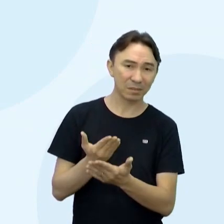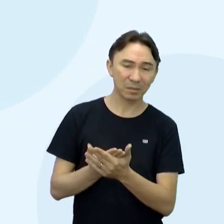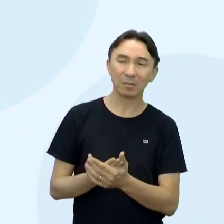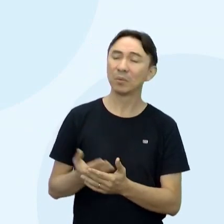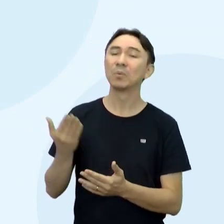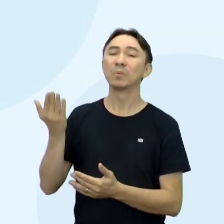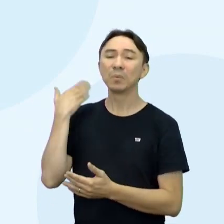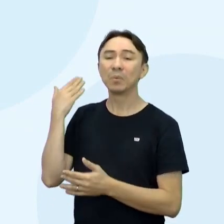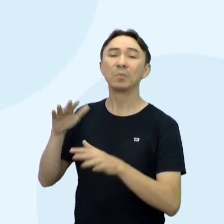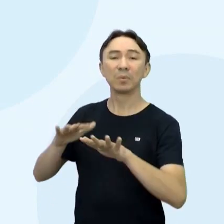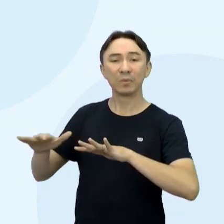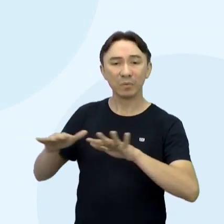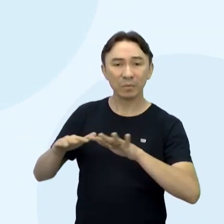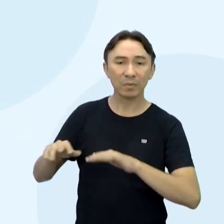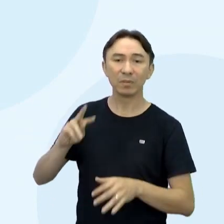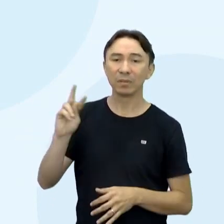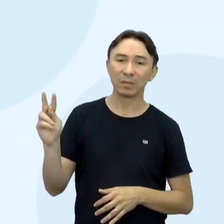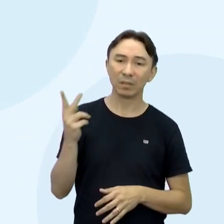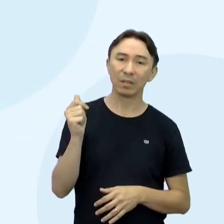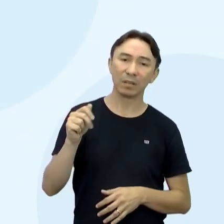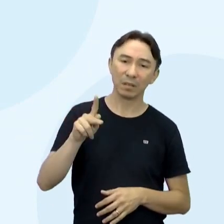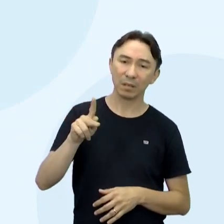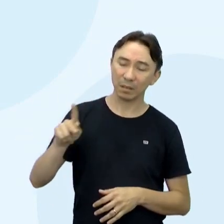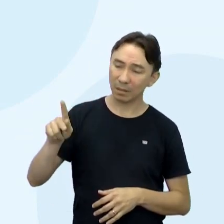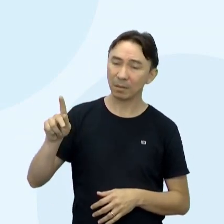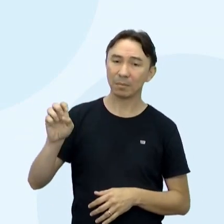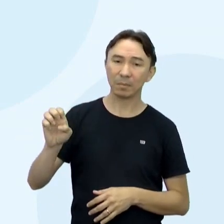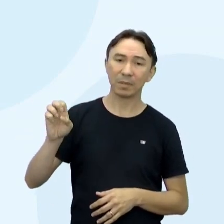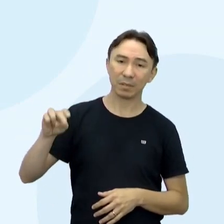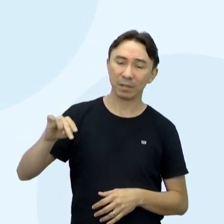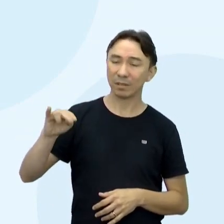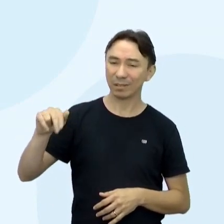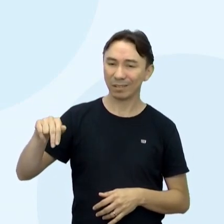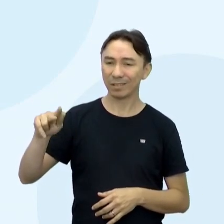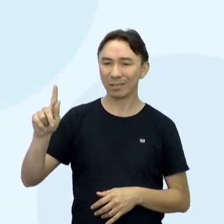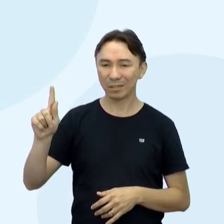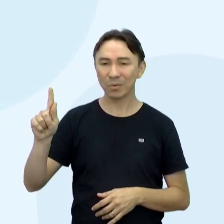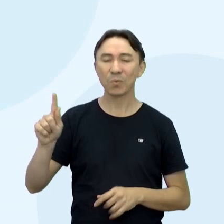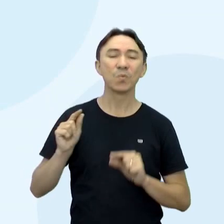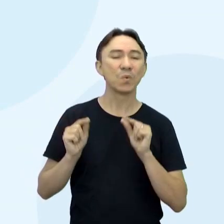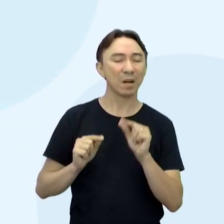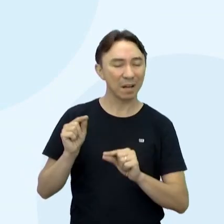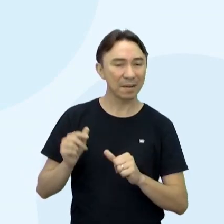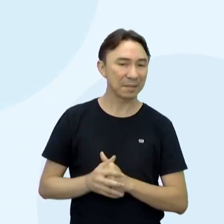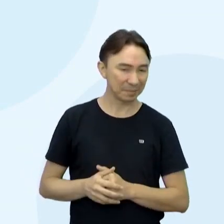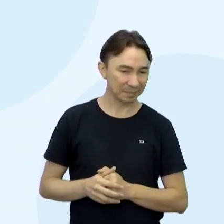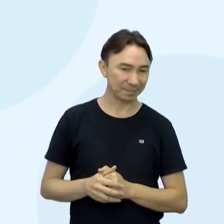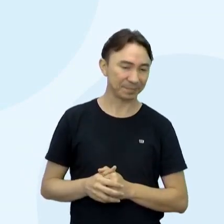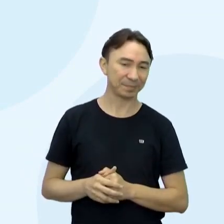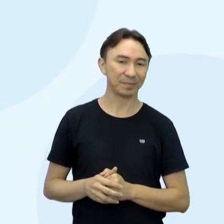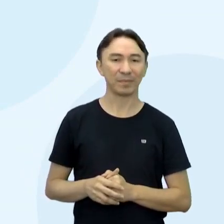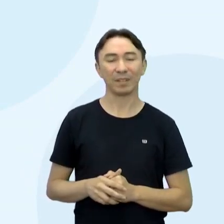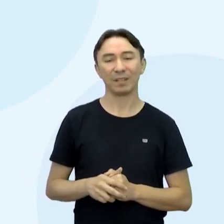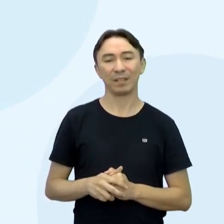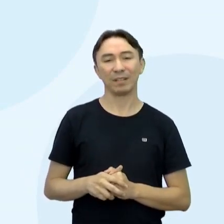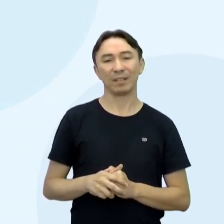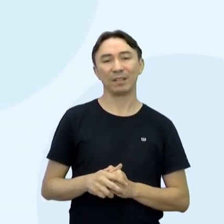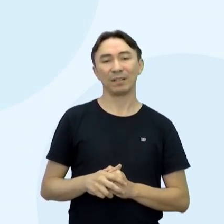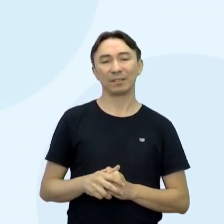Happening produzido pelo Capral. Vamos passar para o próximo slide.